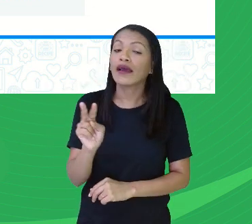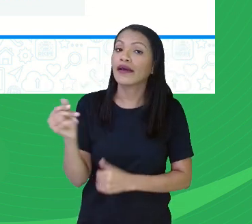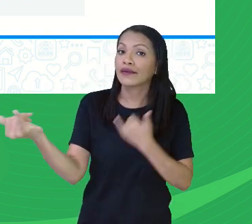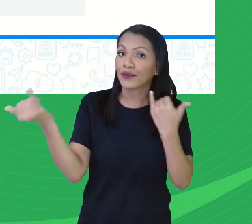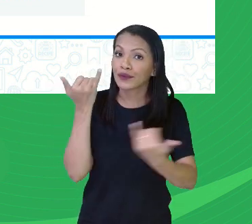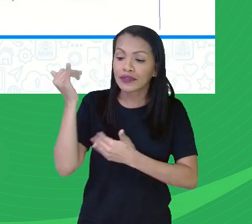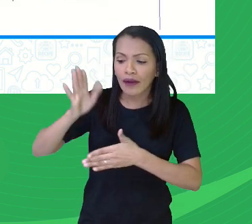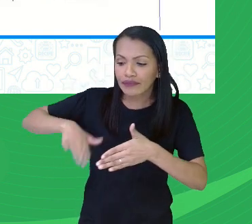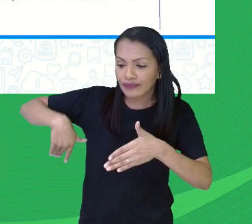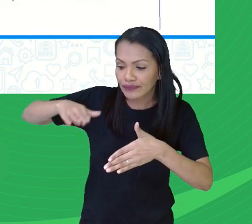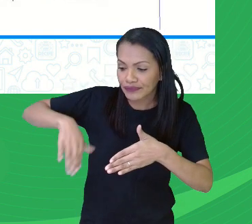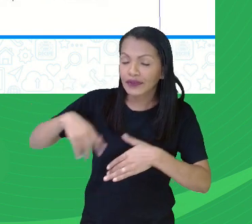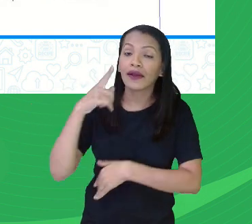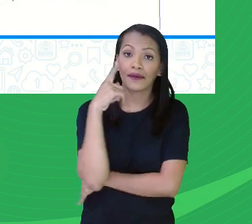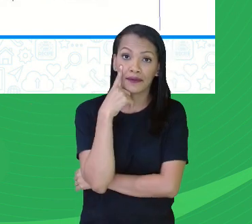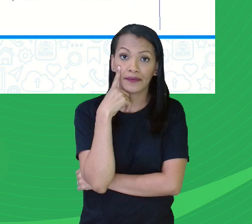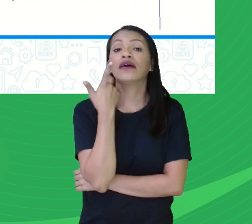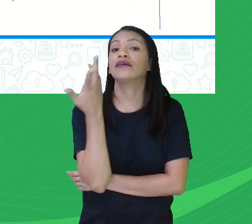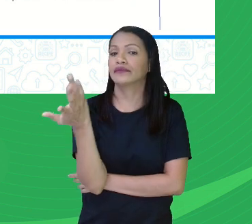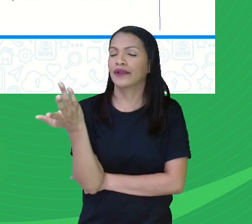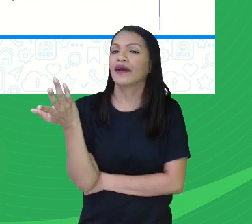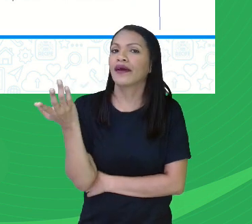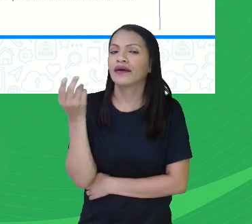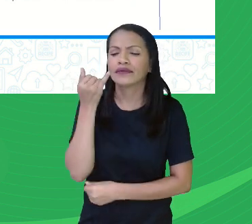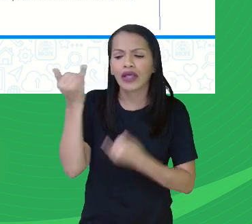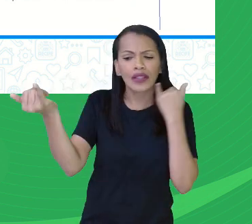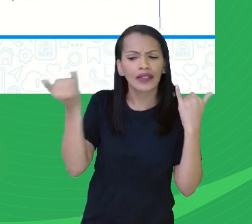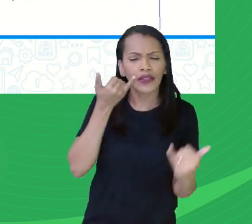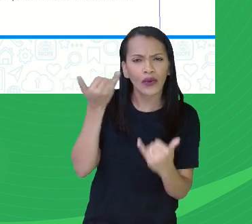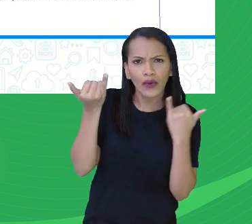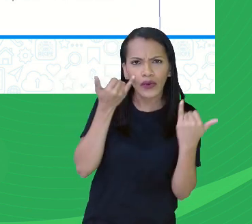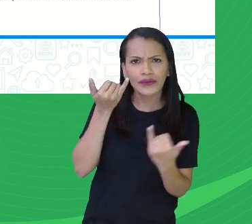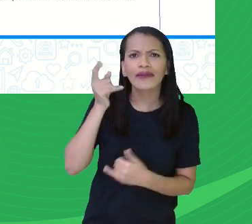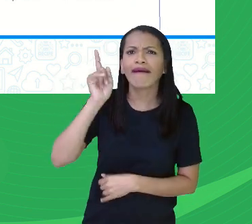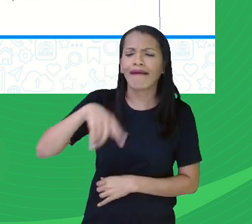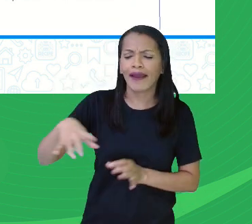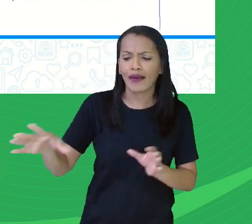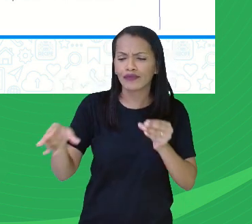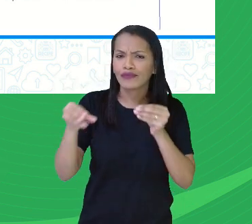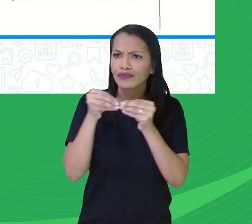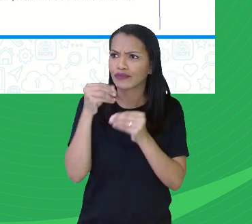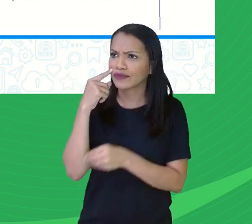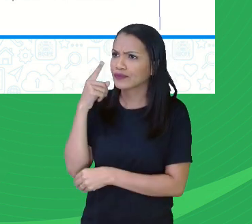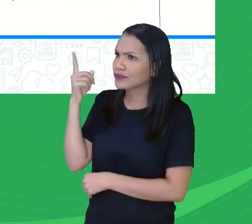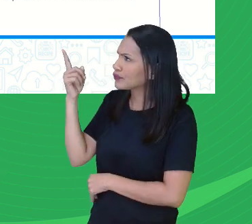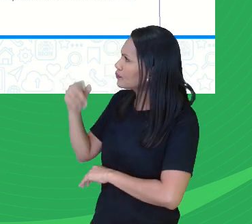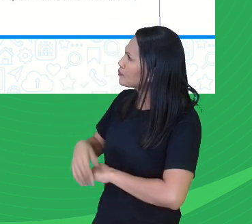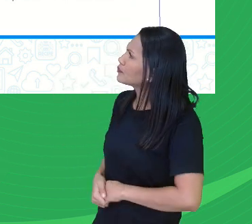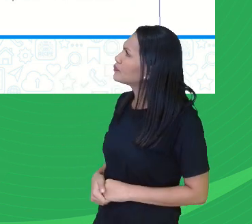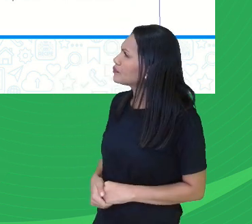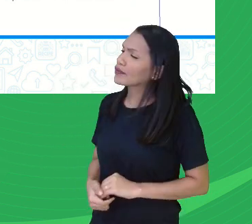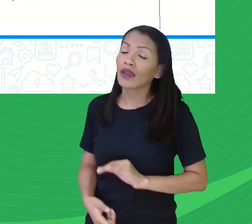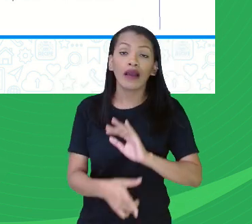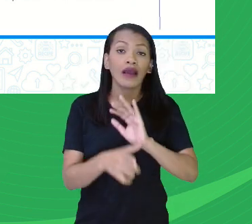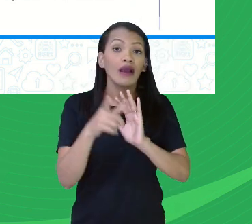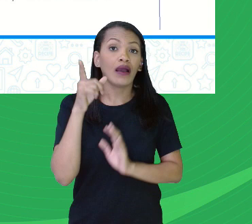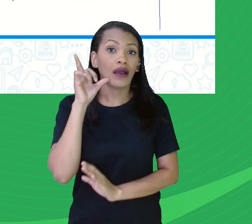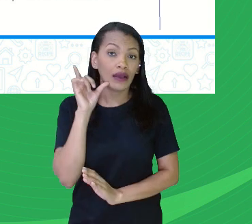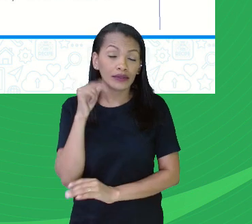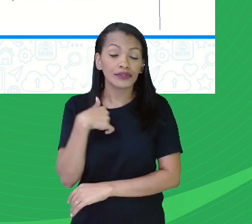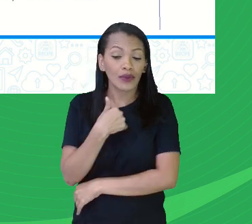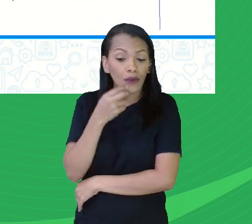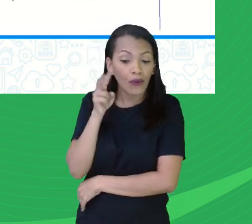a vocês que a notícia ela é um gênero textual relativamente curta. Observem aqui, até antes de eu ler,